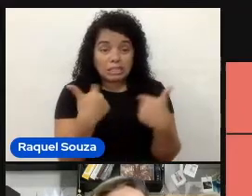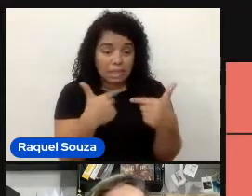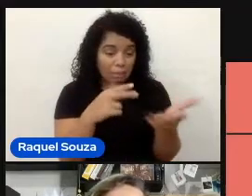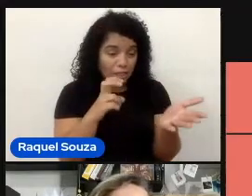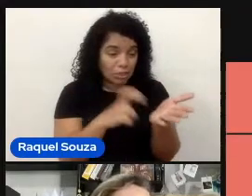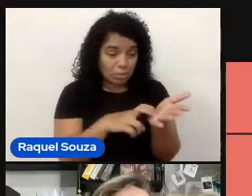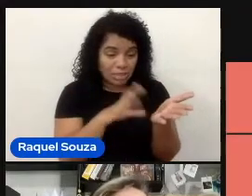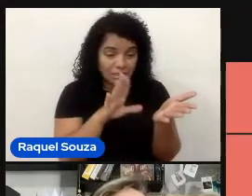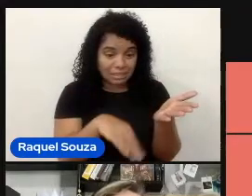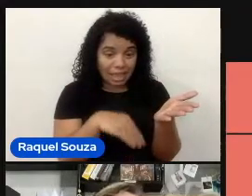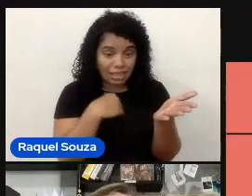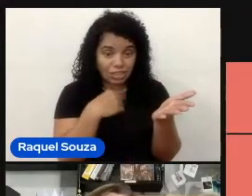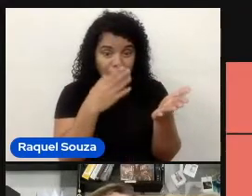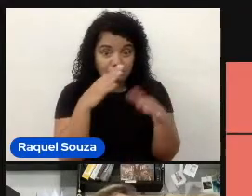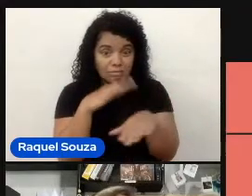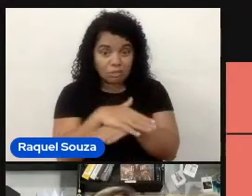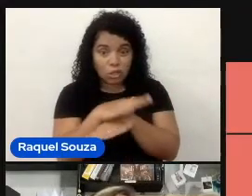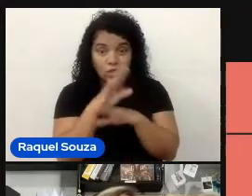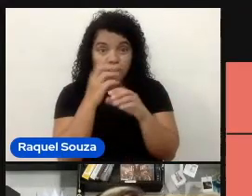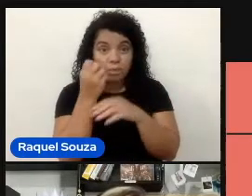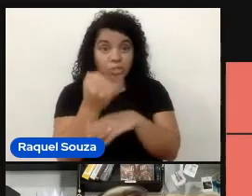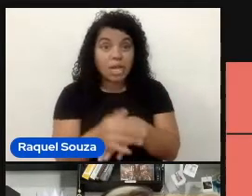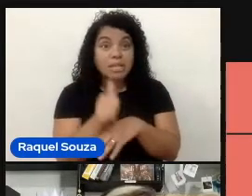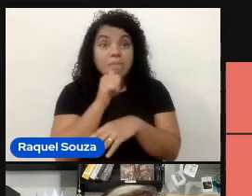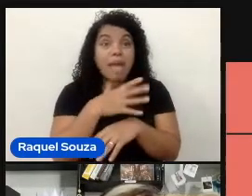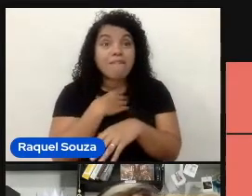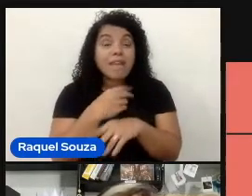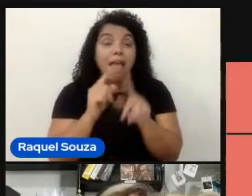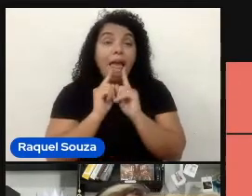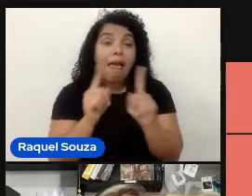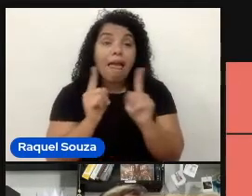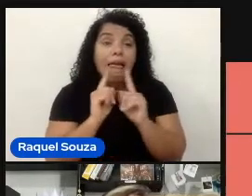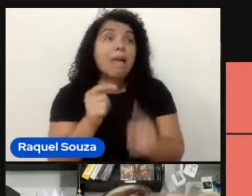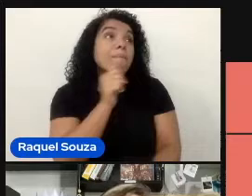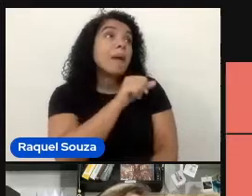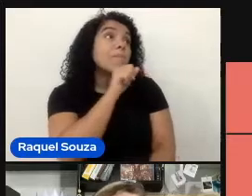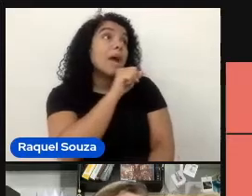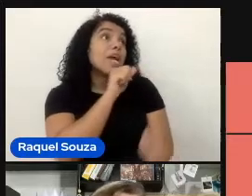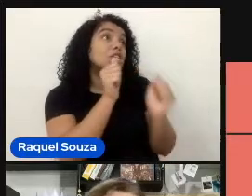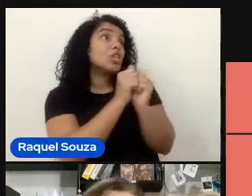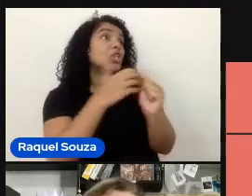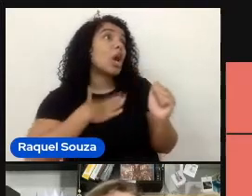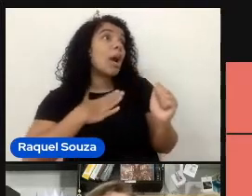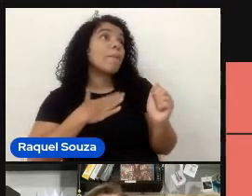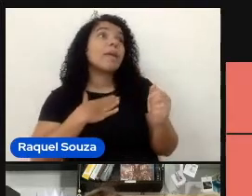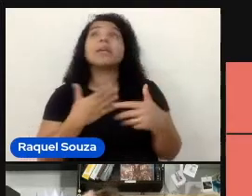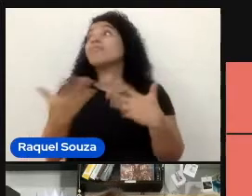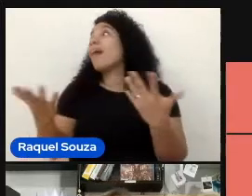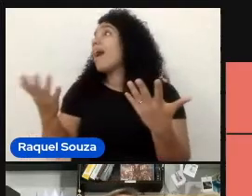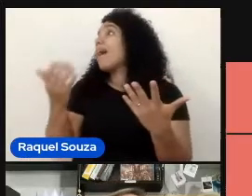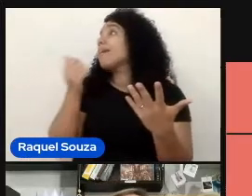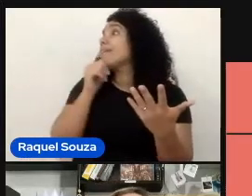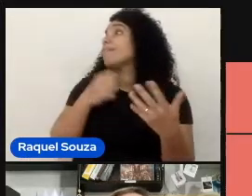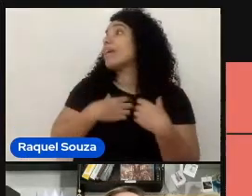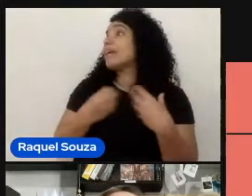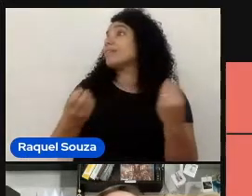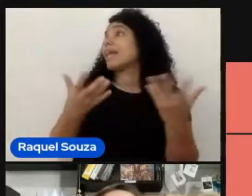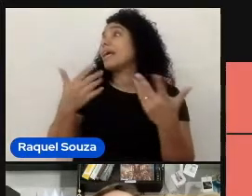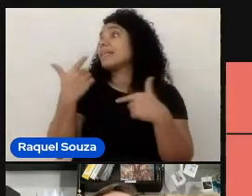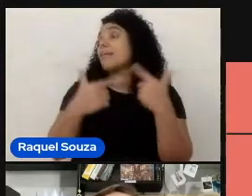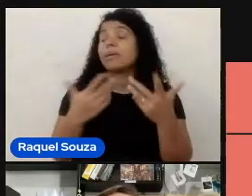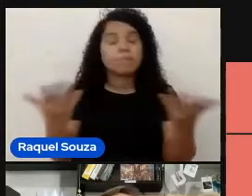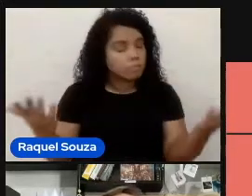tarde, de noite, madrugada. Minha filha reclamava: mãe, tenha um tempo para mim. Eu tinha que automatizar. Mas hoje não,